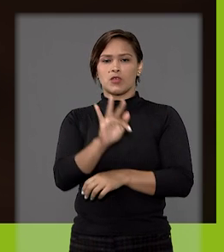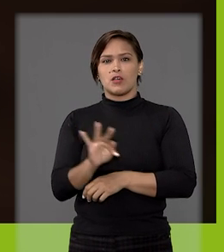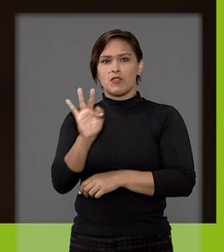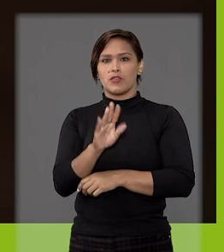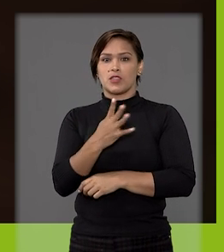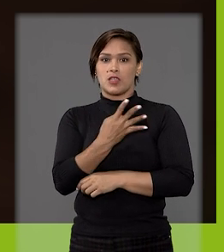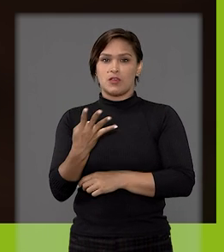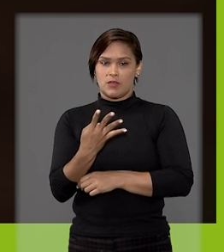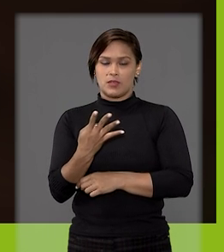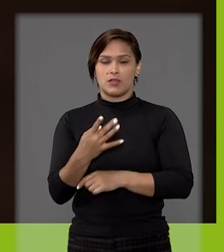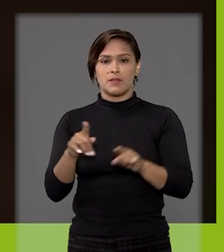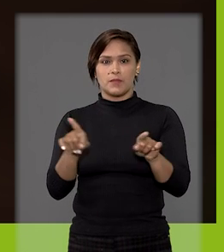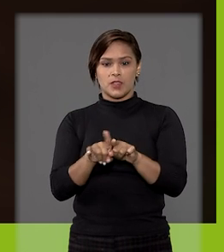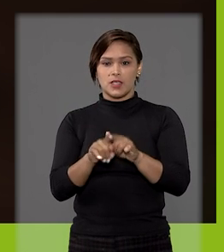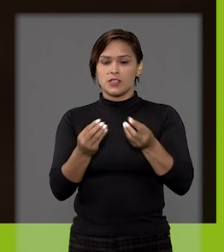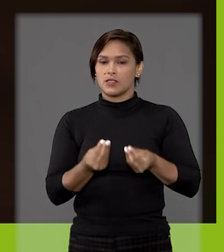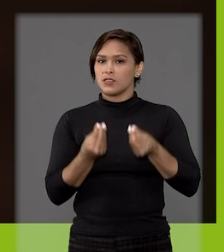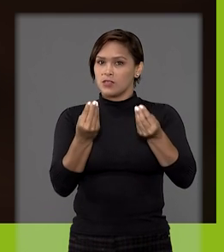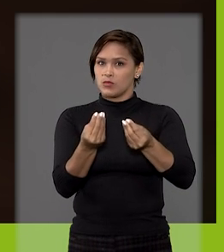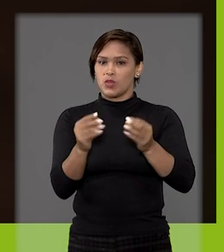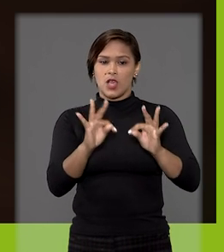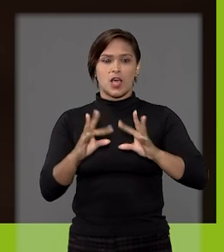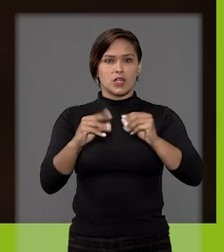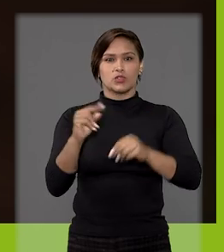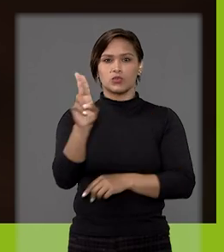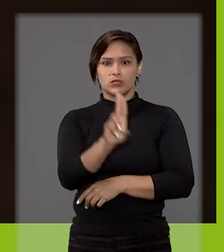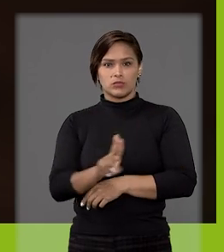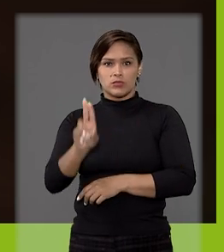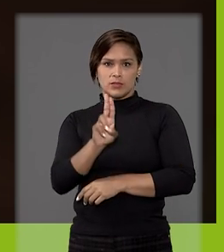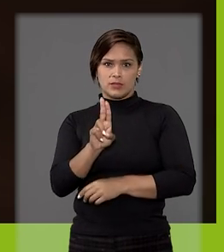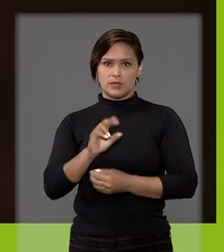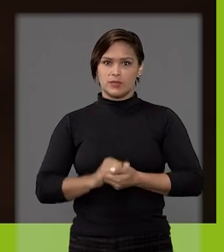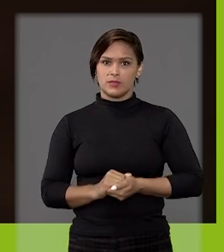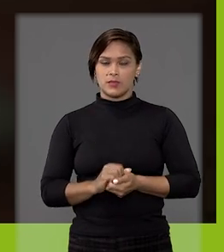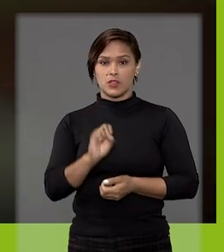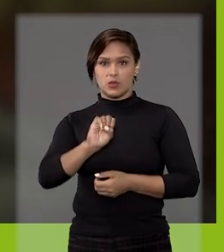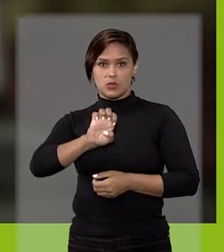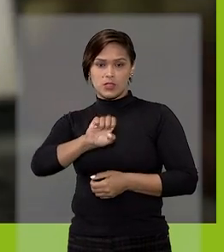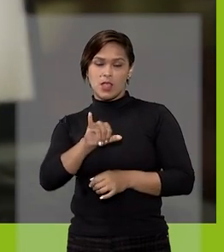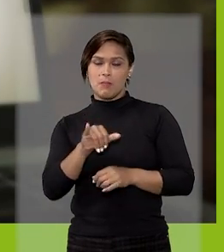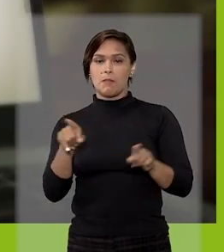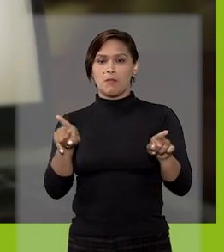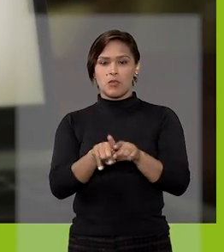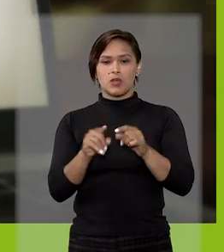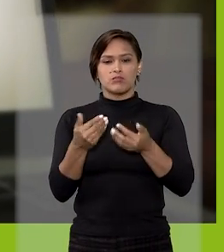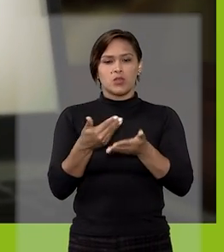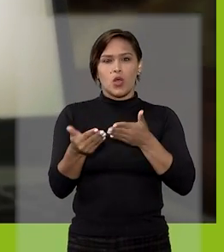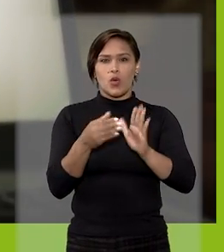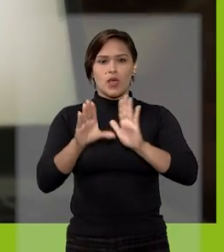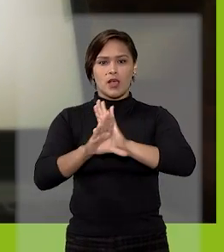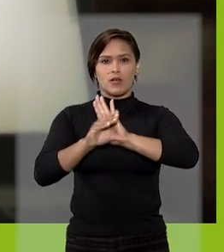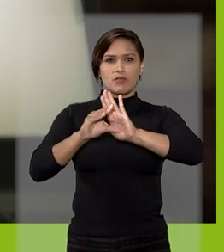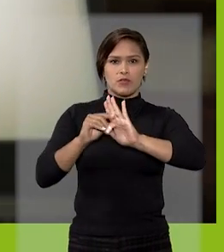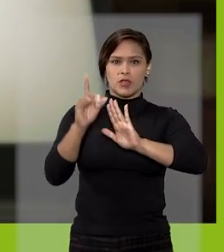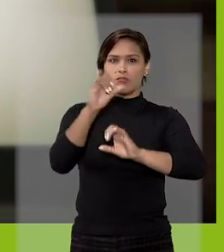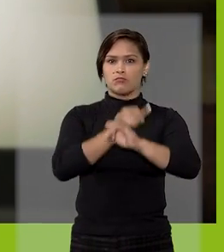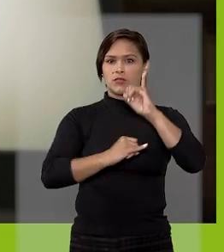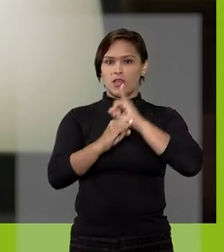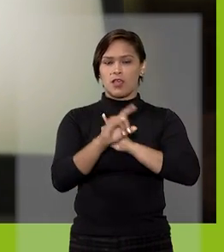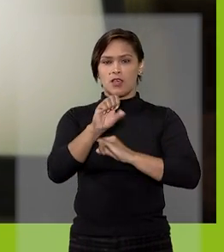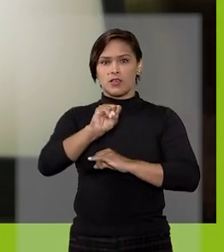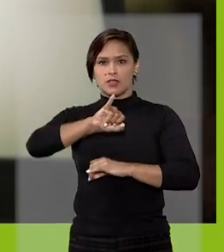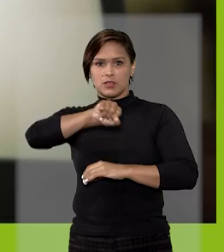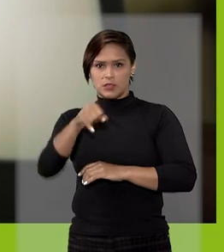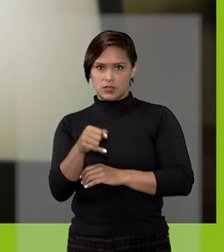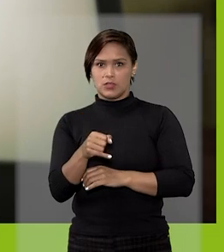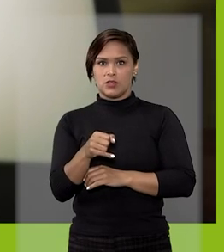Regional Federal da 4ª Região e está disponível a todos os usuários. O SEI pode ser acessado de qualquer navegador na intranet